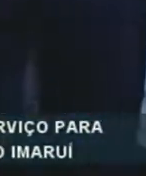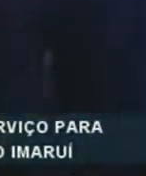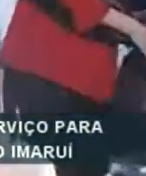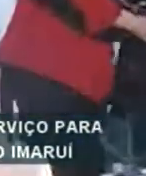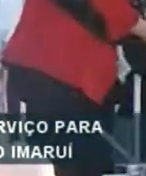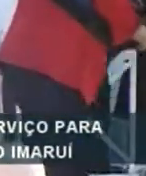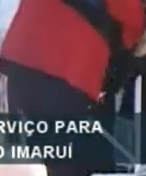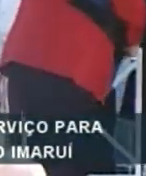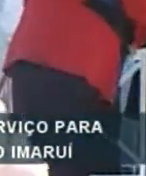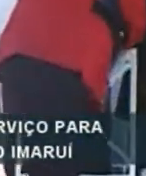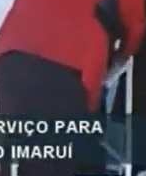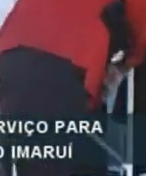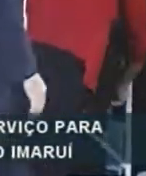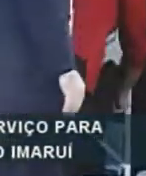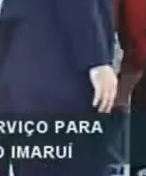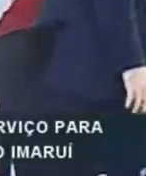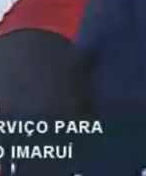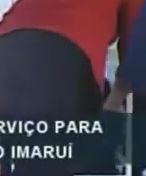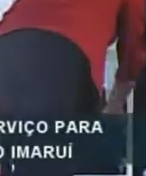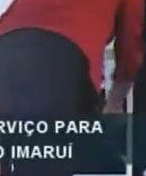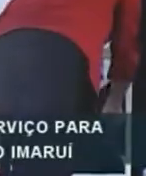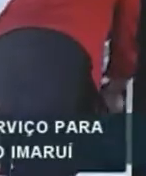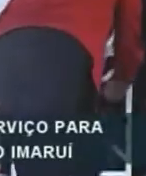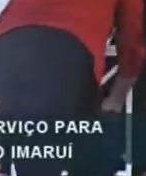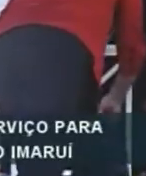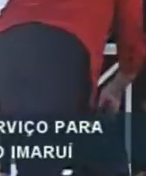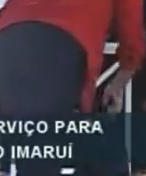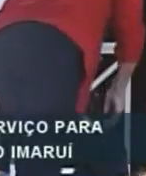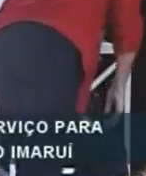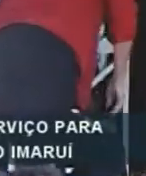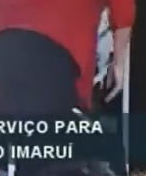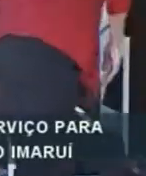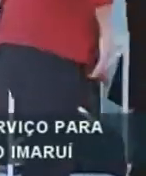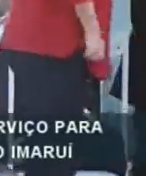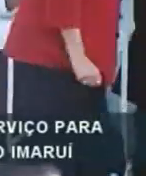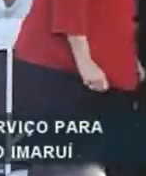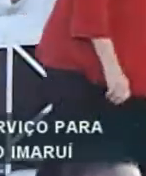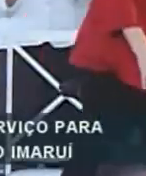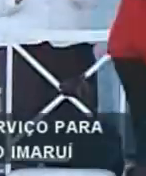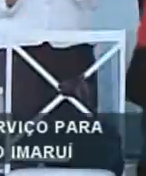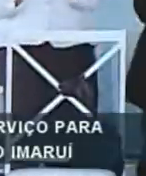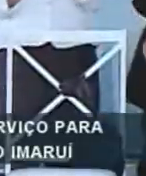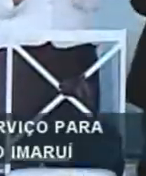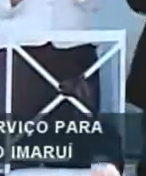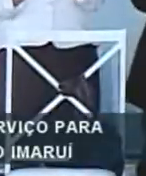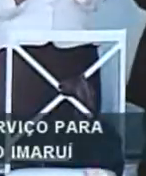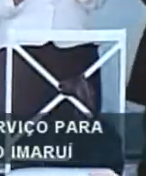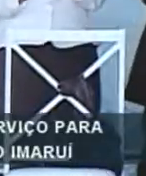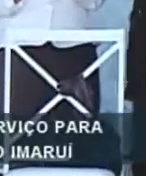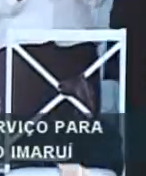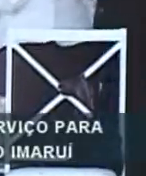Senhoras e senhores, com a palavra, a presidenta da República, Dilma Rousseff.